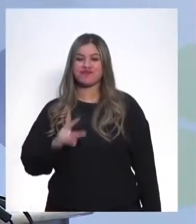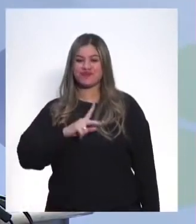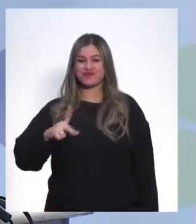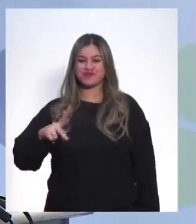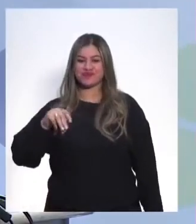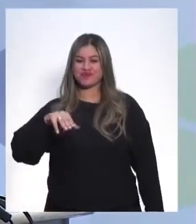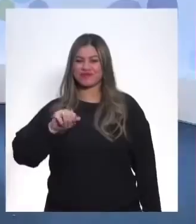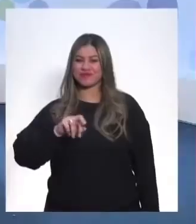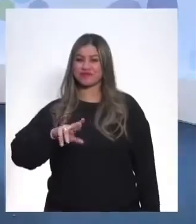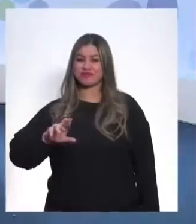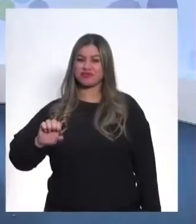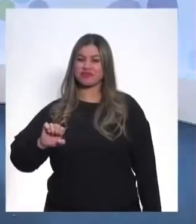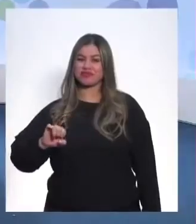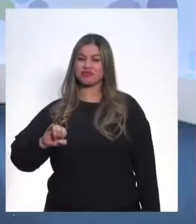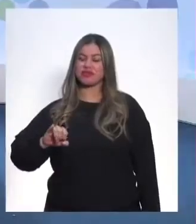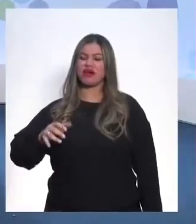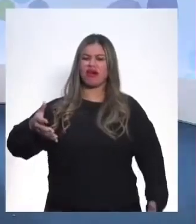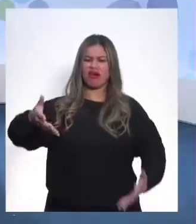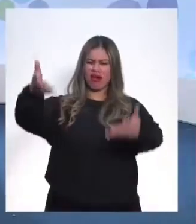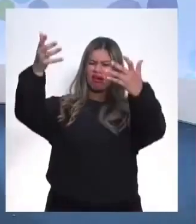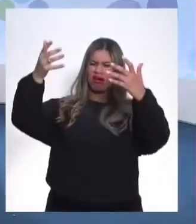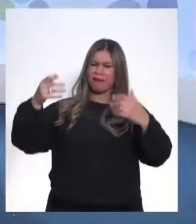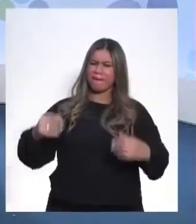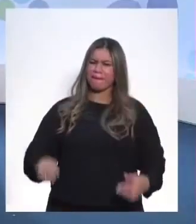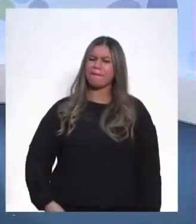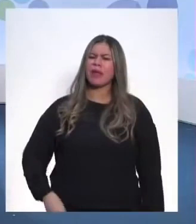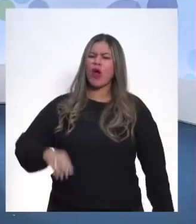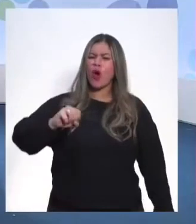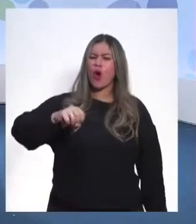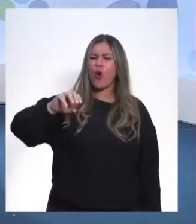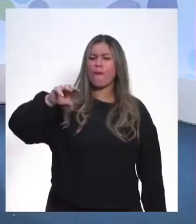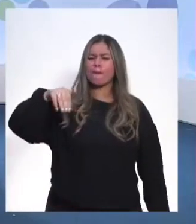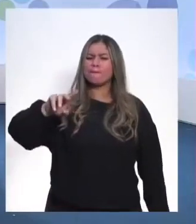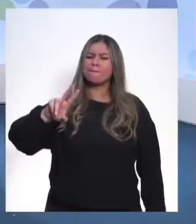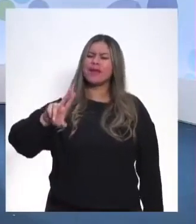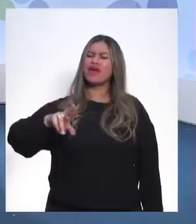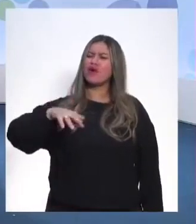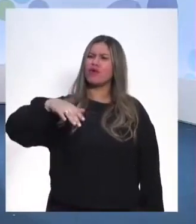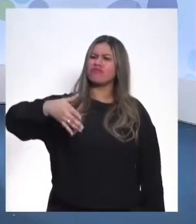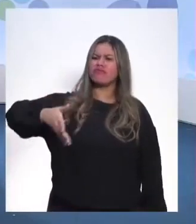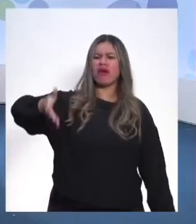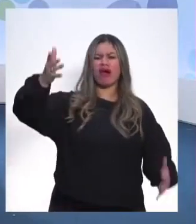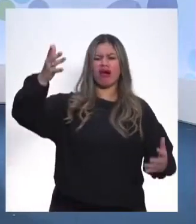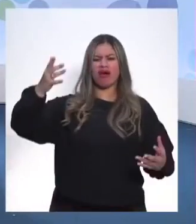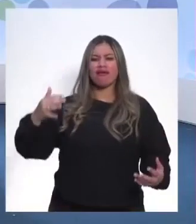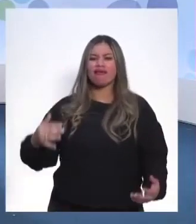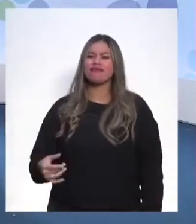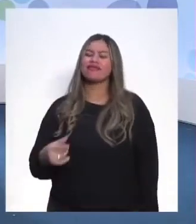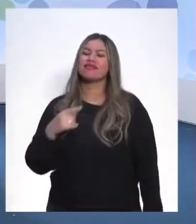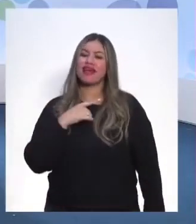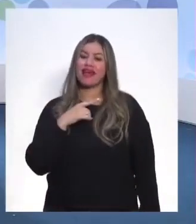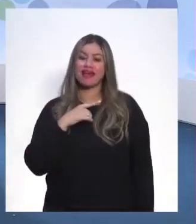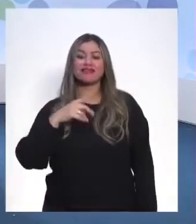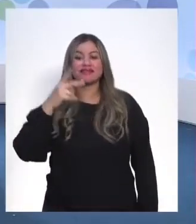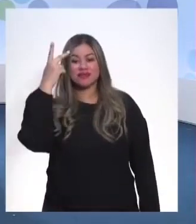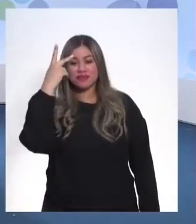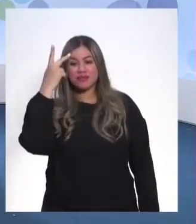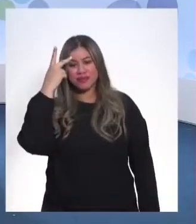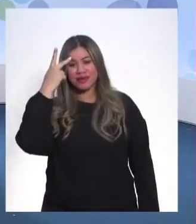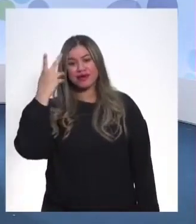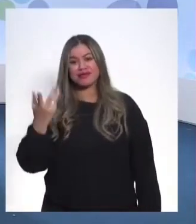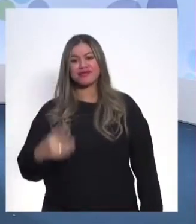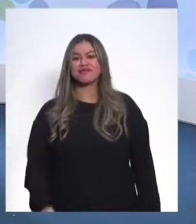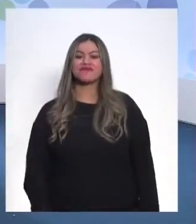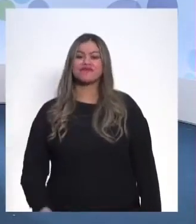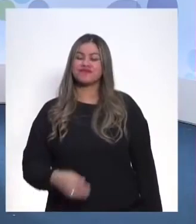É, colocou, eu uso o meu. aqui em São Paulo, eles aqui colocou a Pro Maria, ela colocou o oxe. Aqui em São Paulo, oxe. Fala oxe. Aqui se